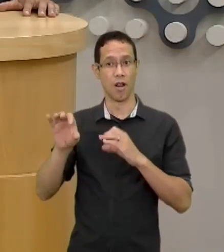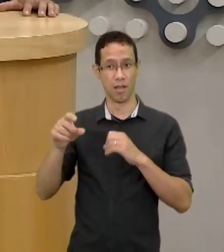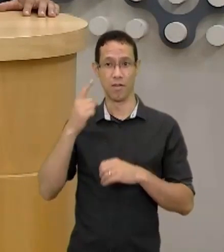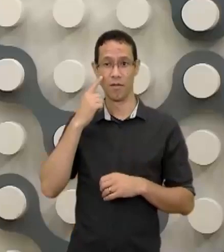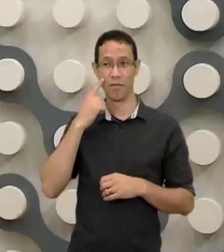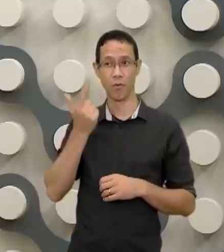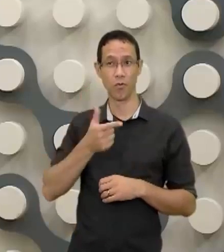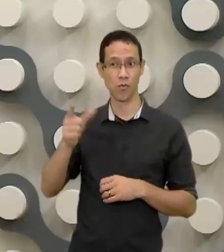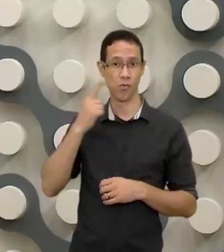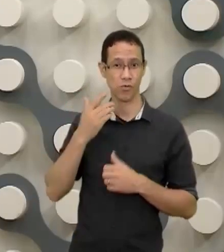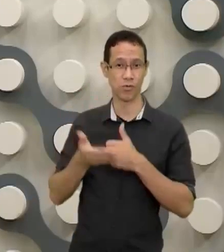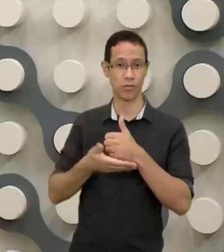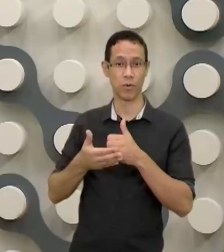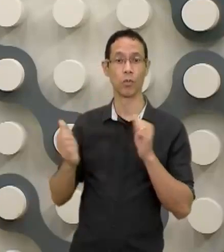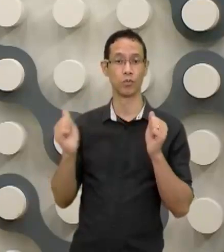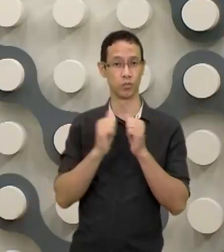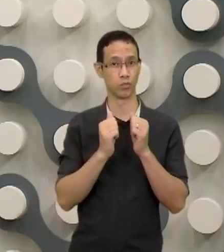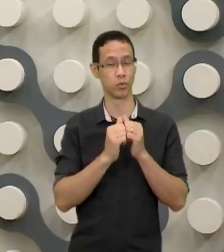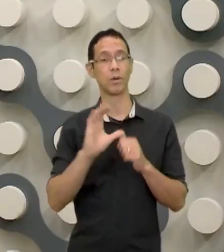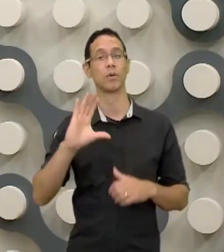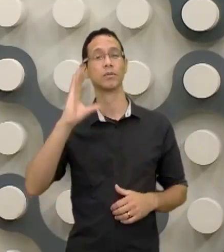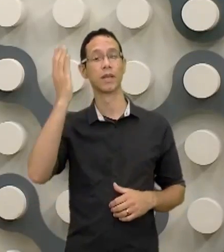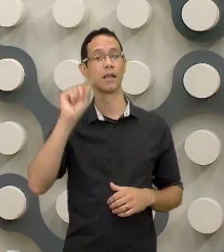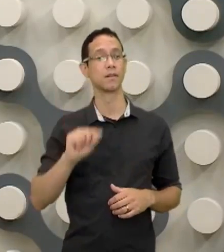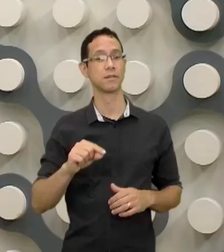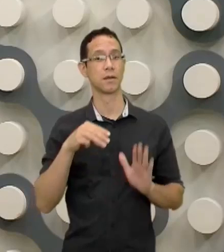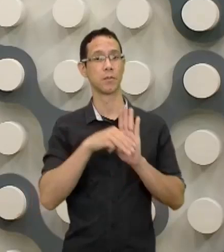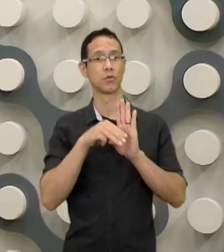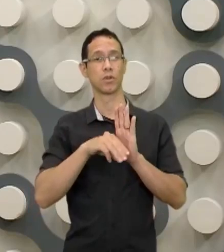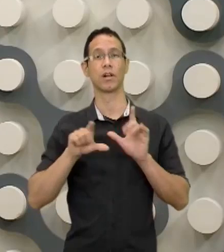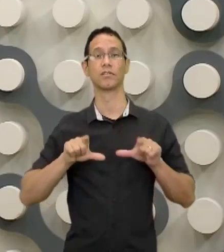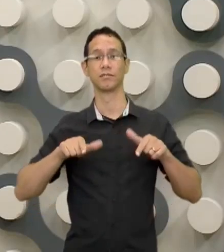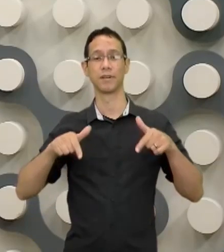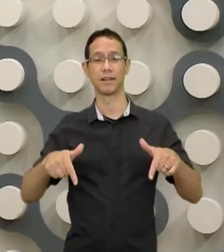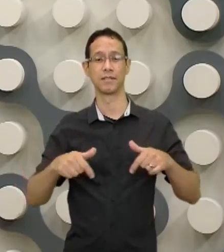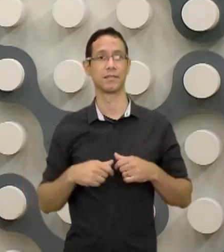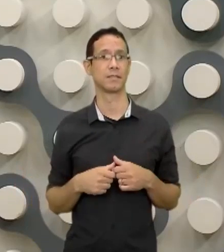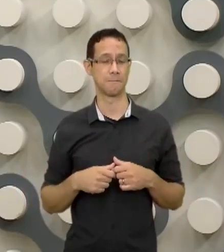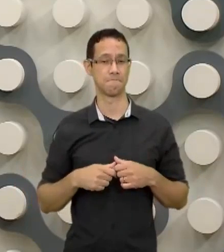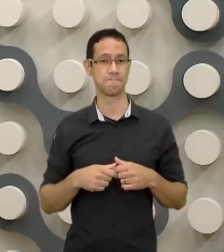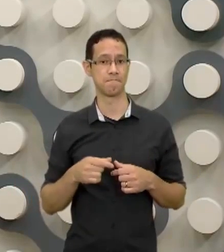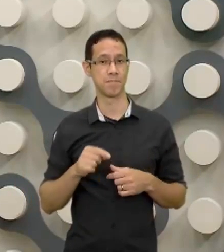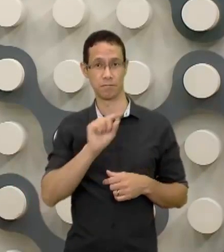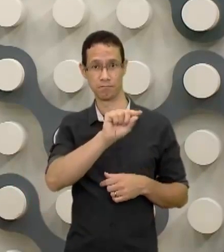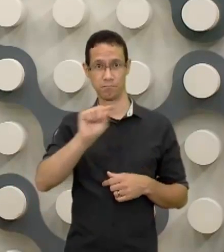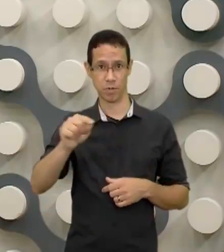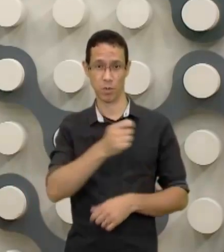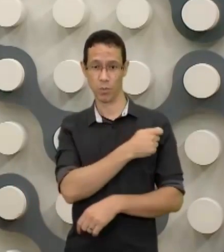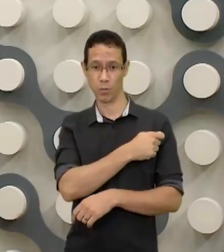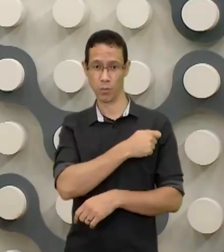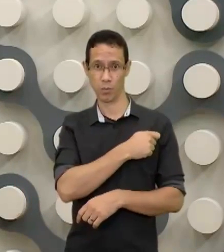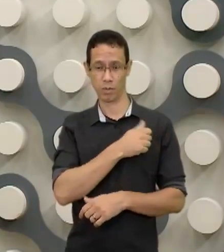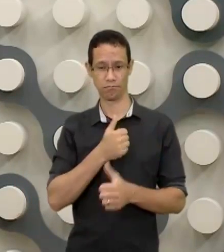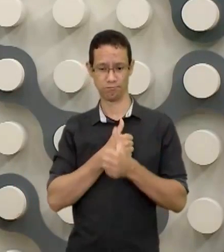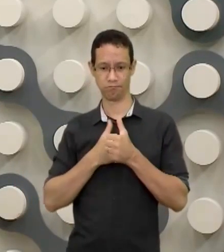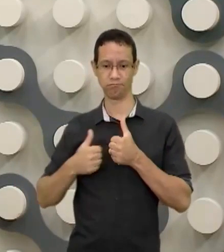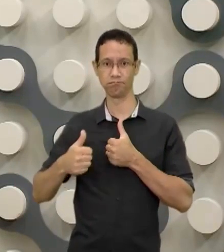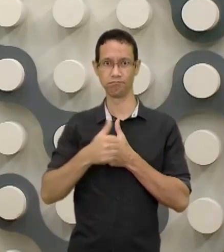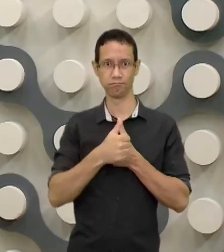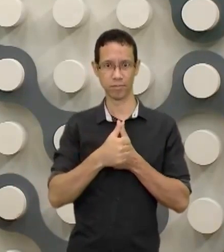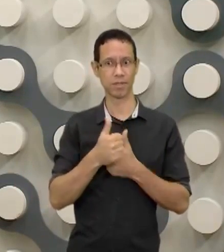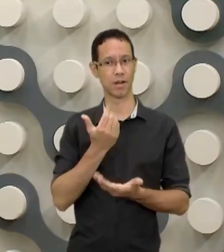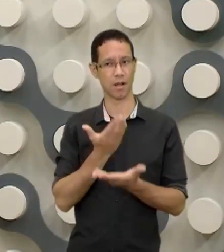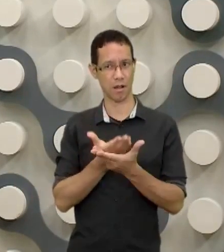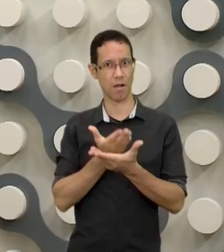outro aprofundamento que nós estamos juntos. O que acontece? Metodologias ativas. É o fato de você, estudante, ser o protagonista da